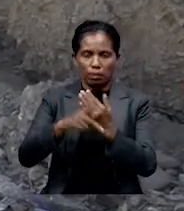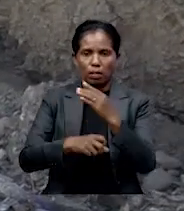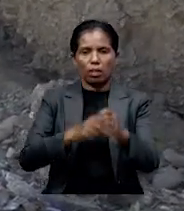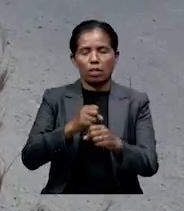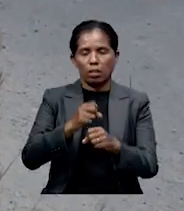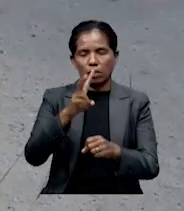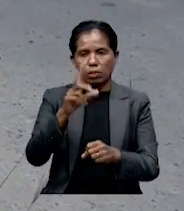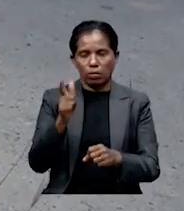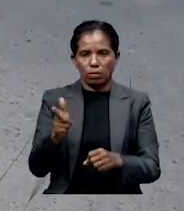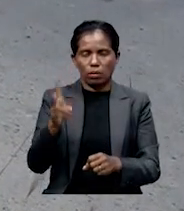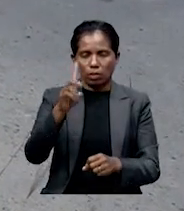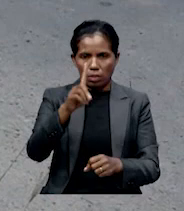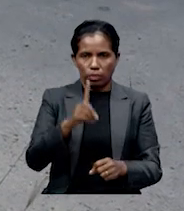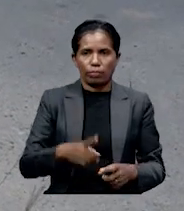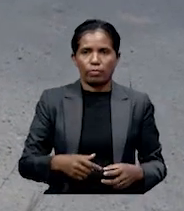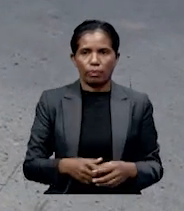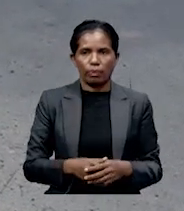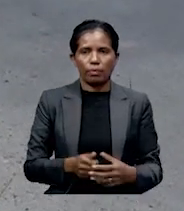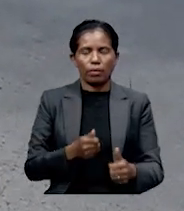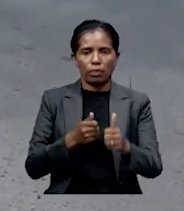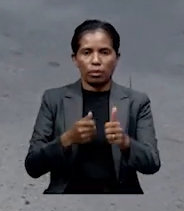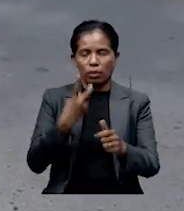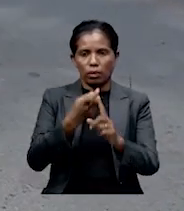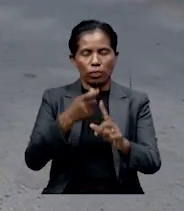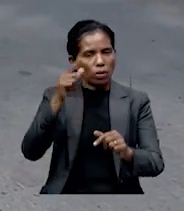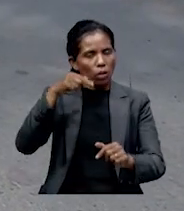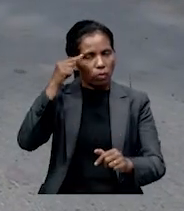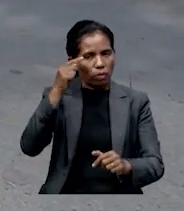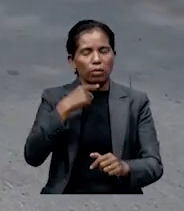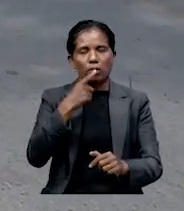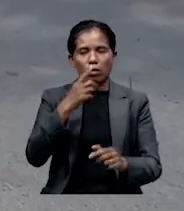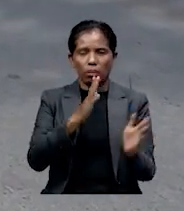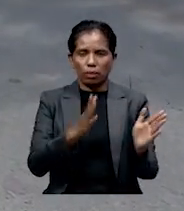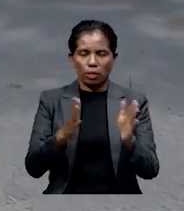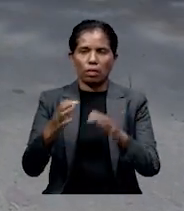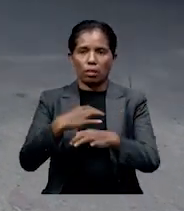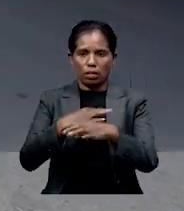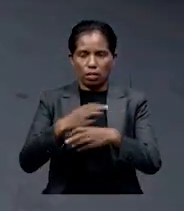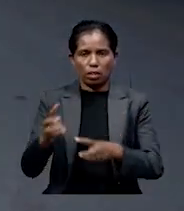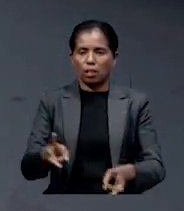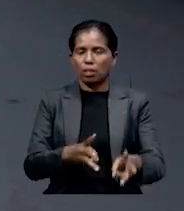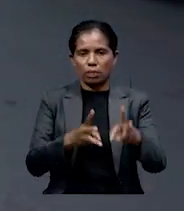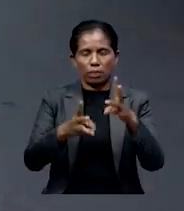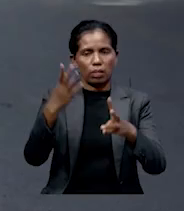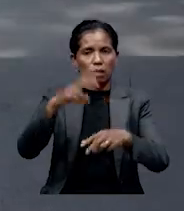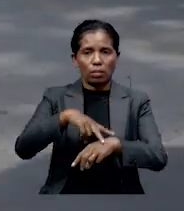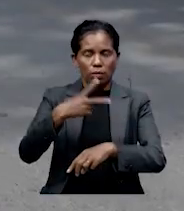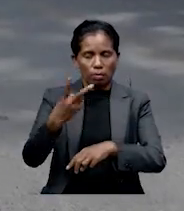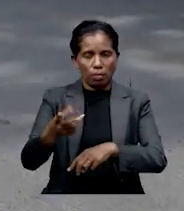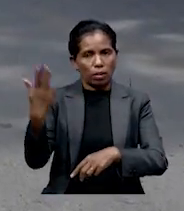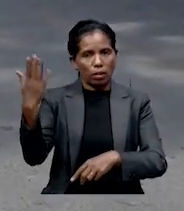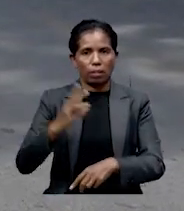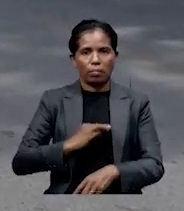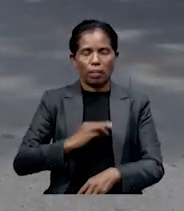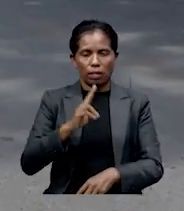rua nulo resengeda. Tuir estimação husi governo ba proceso reabilitação estrada Mono iha direção Malewana